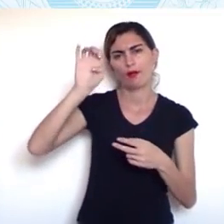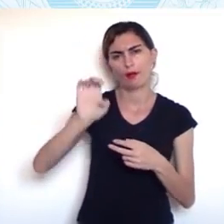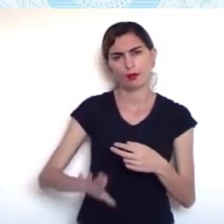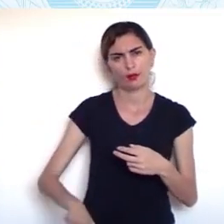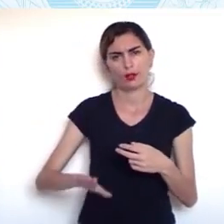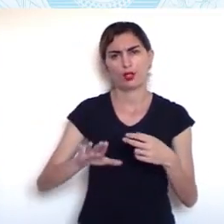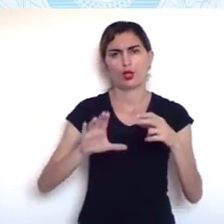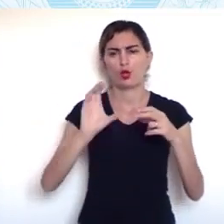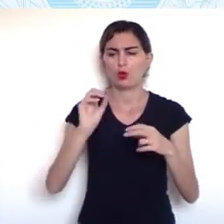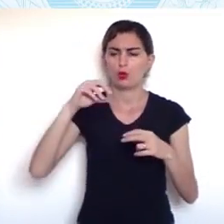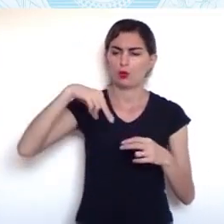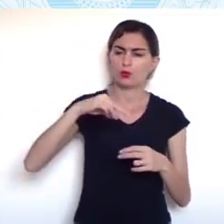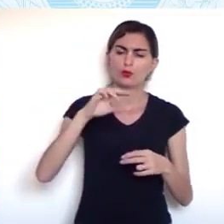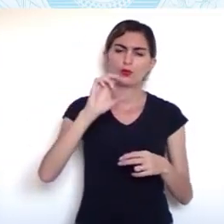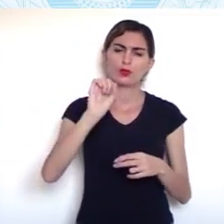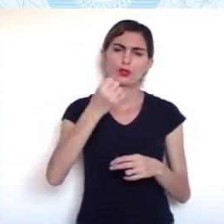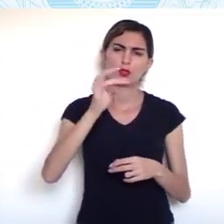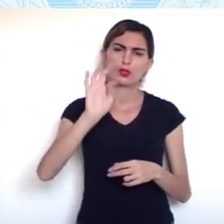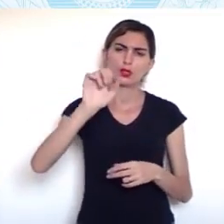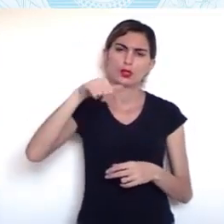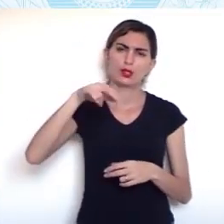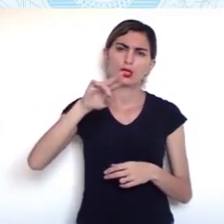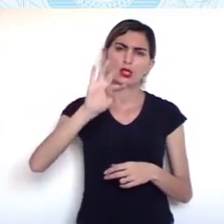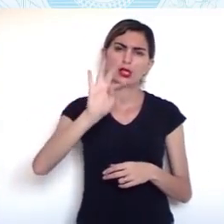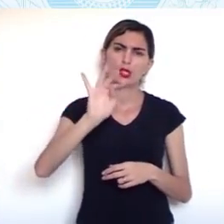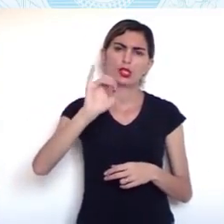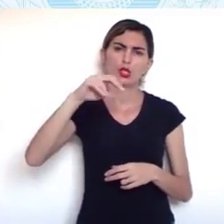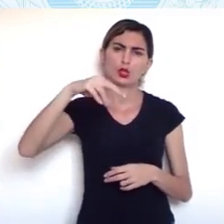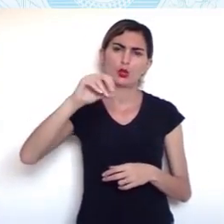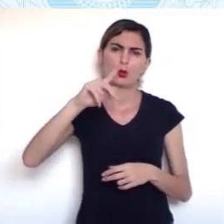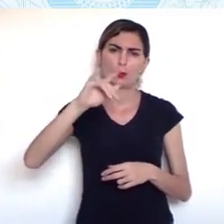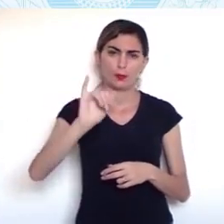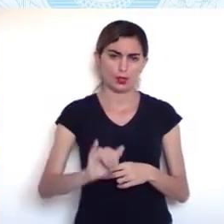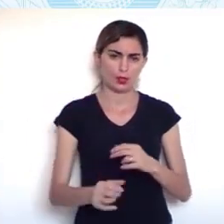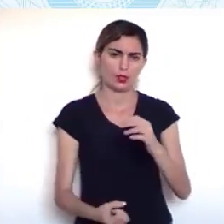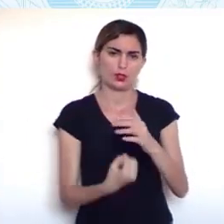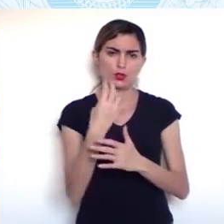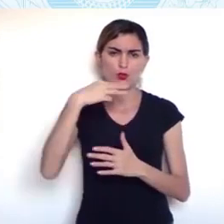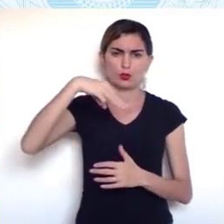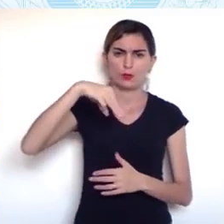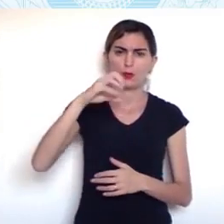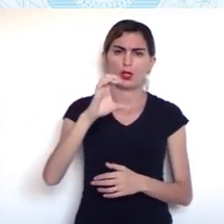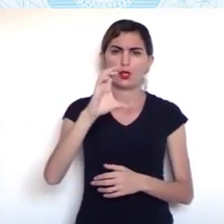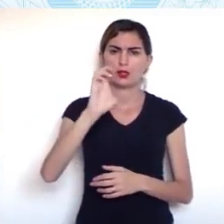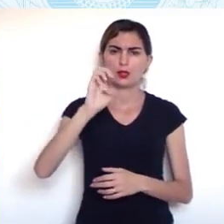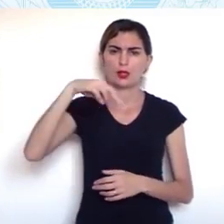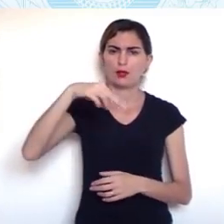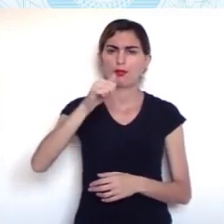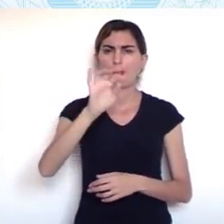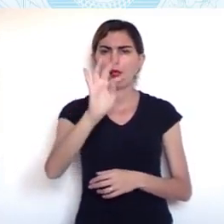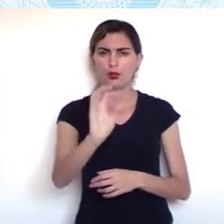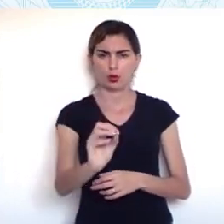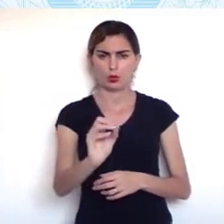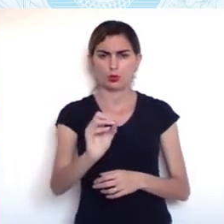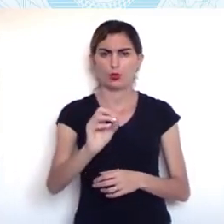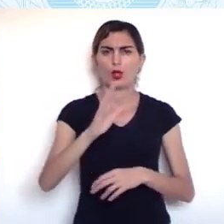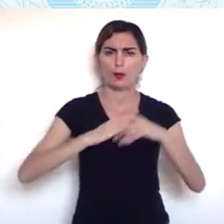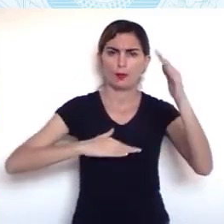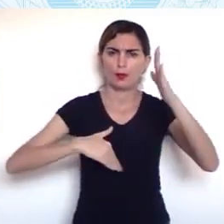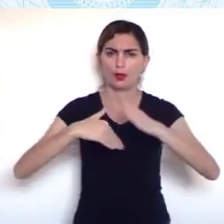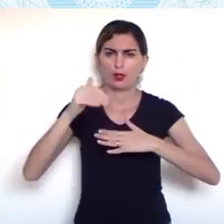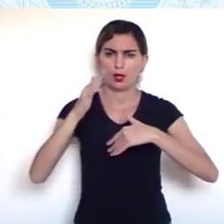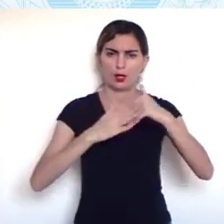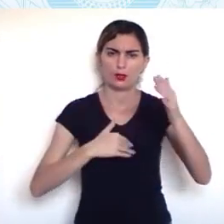Oriente, Constantinopla. Né? Aí surge o quê? O mecenato. O mecenato era